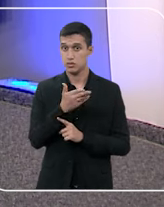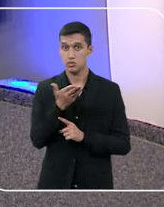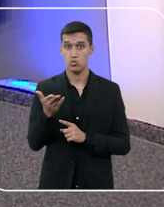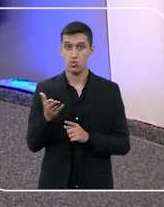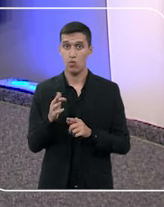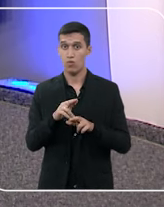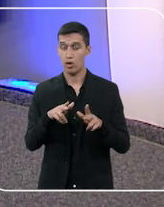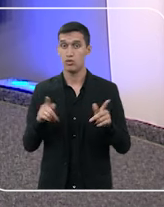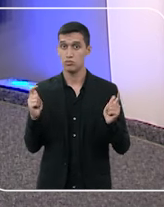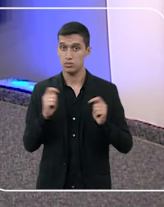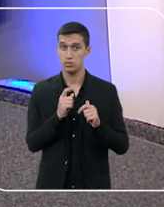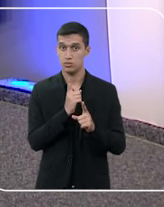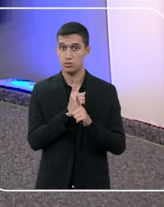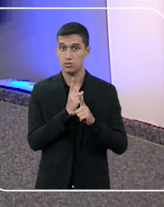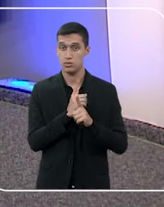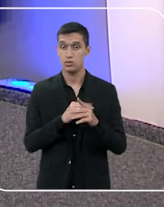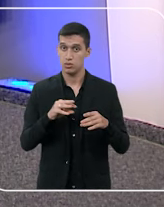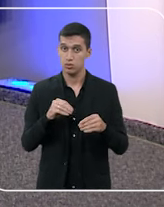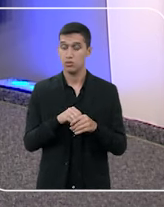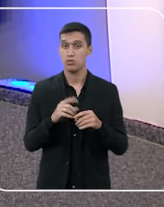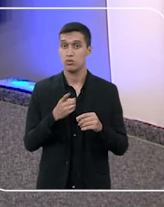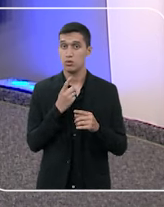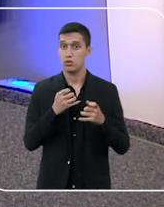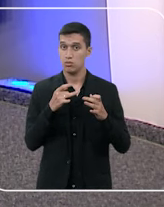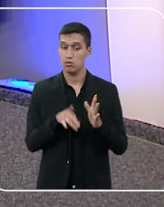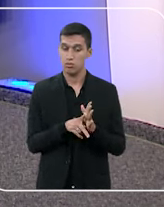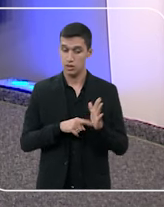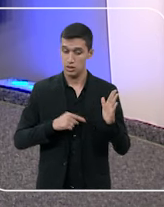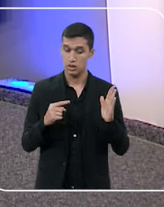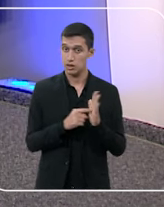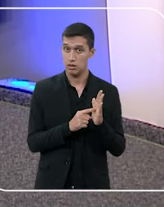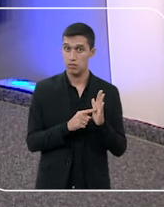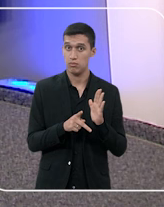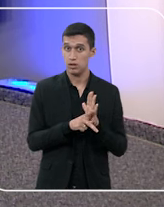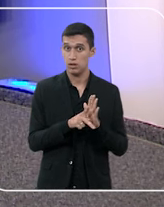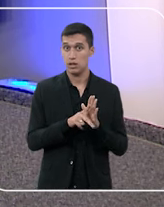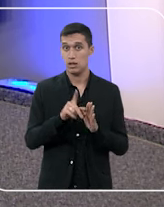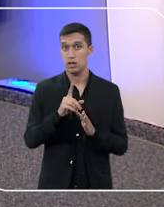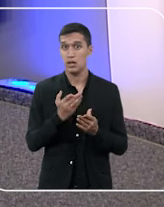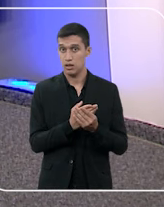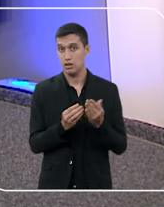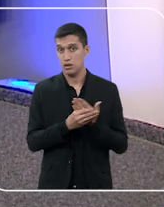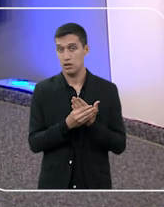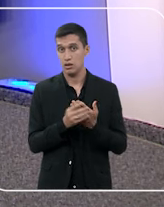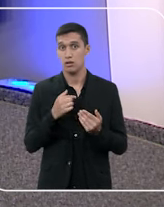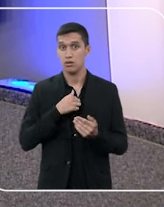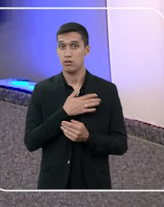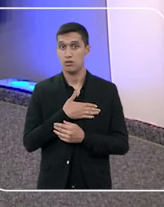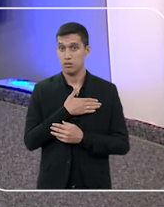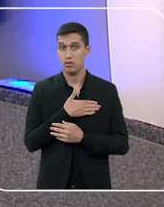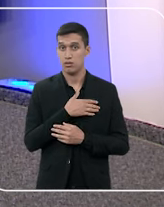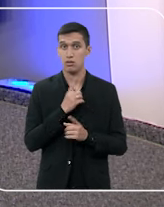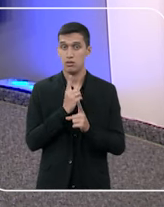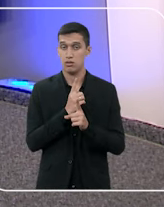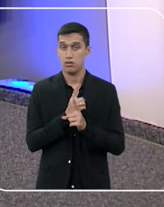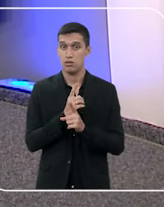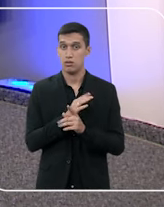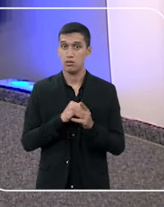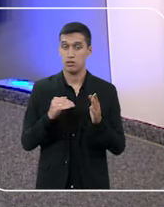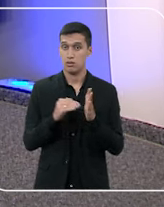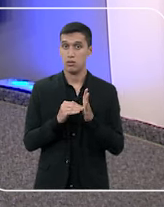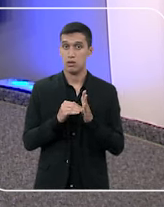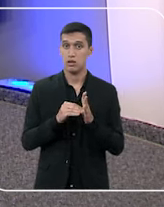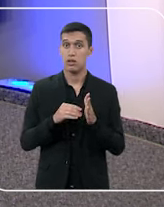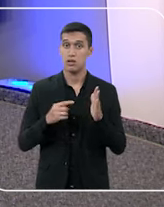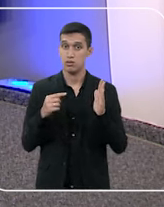que podem ser incluídas no que a gente chama aí de denunciação da lide. Eu gostaria, então, que você explicasse isso, por favor. Denunciação da lide, o